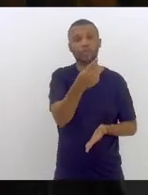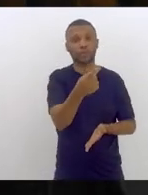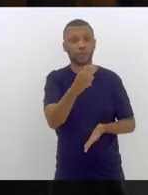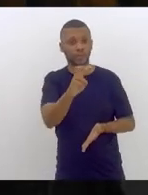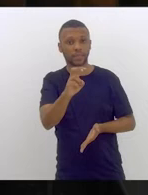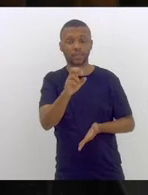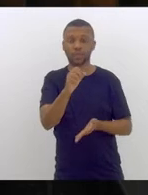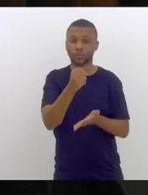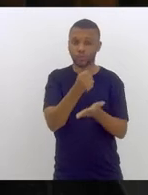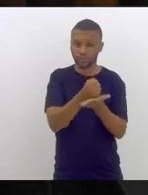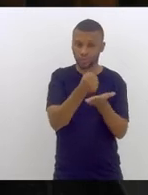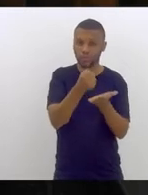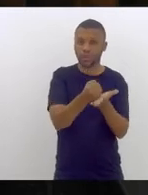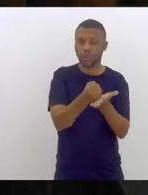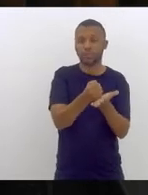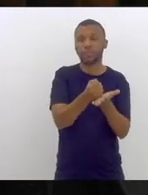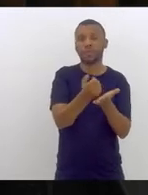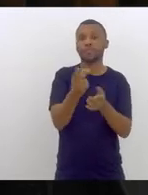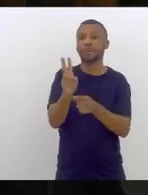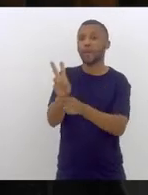contratos de concessão